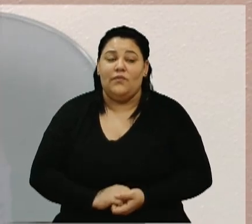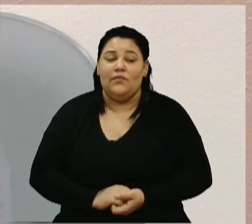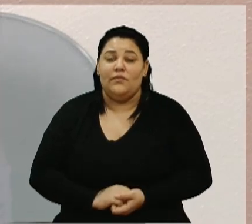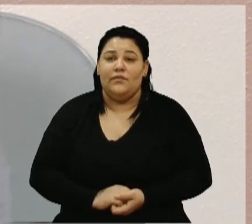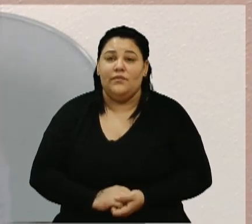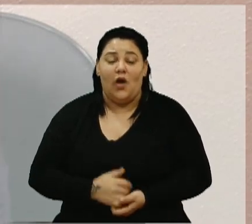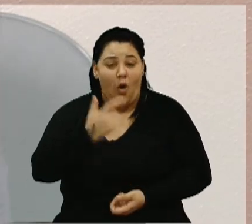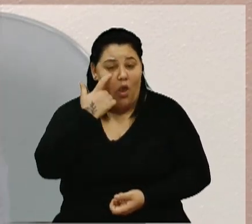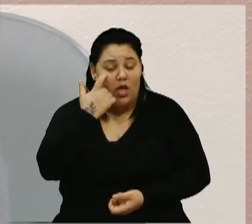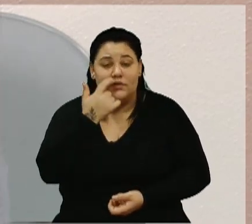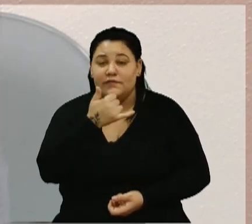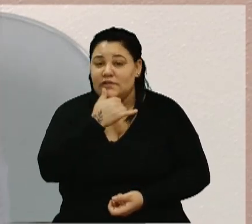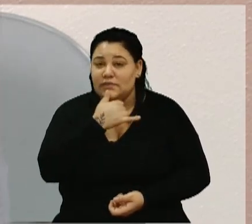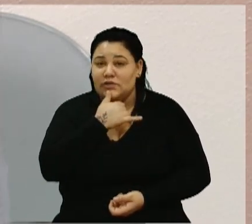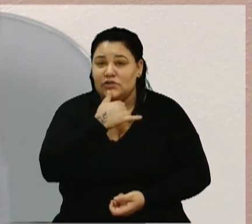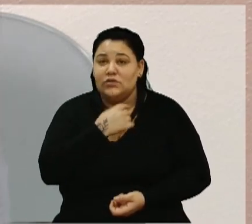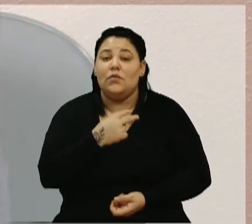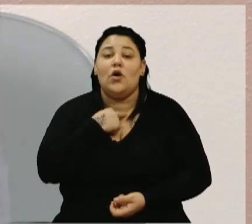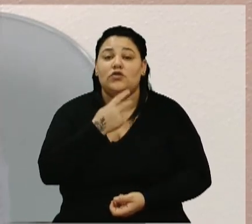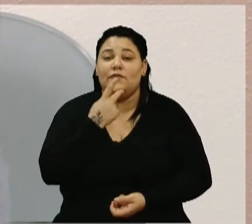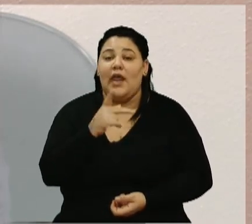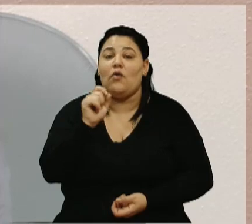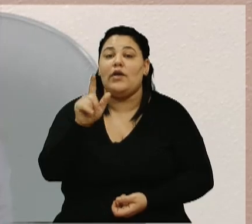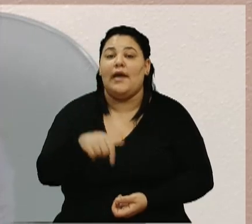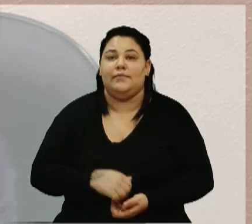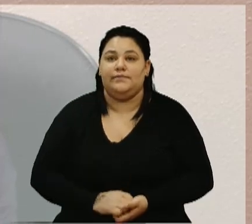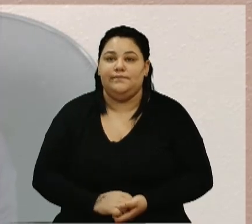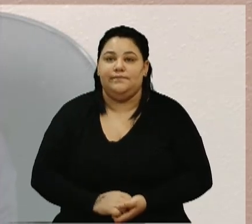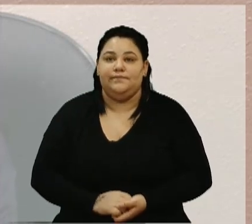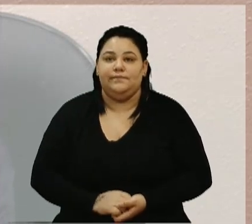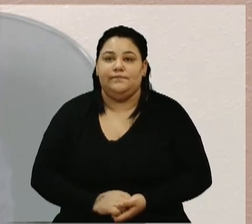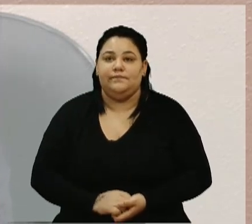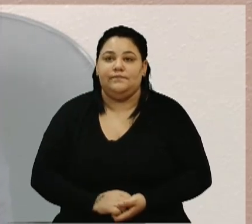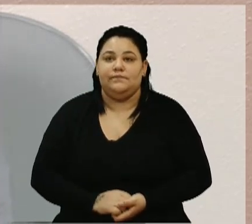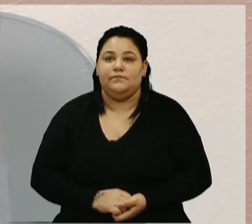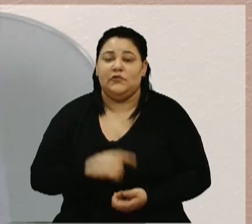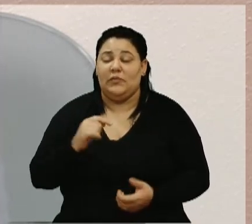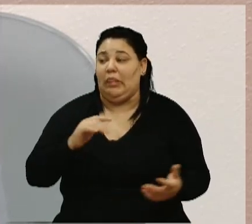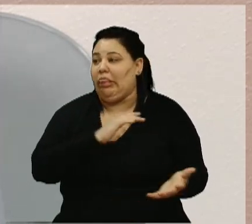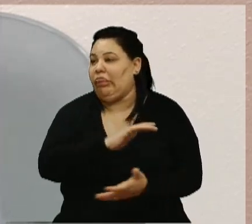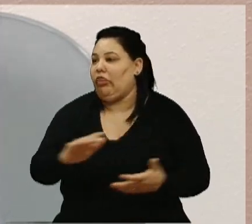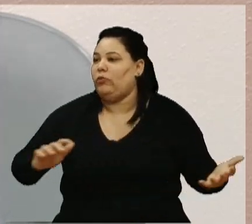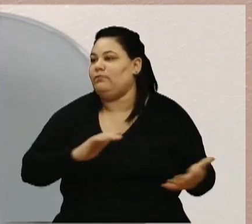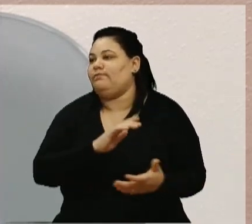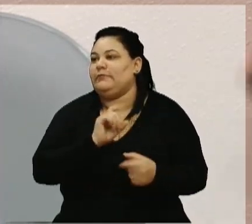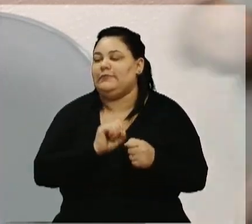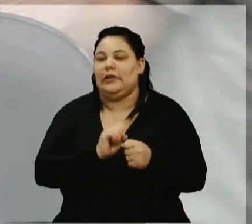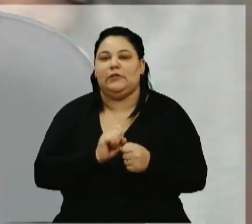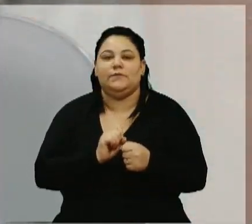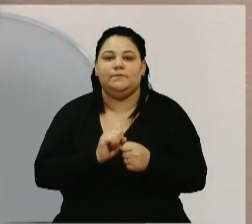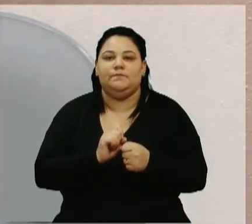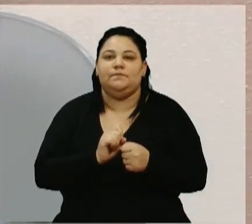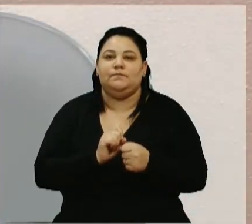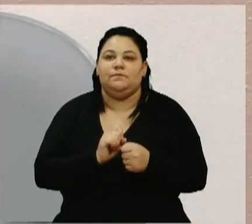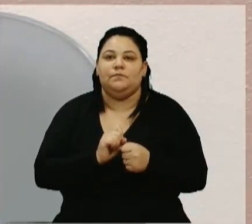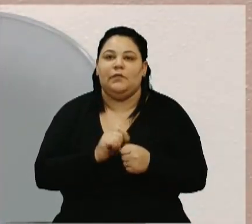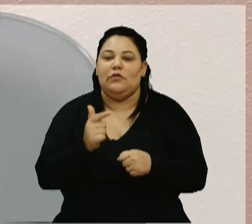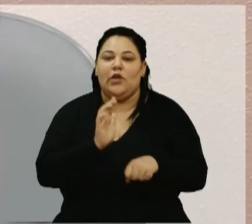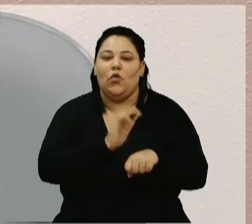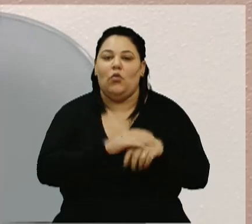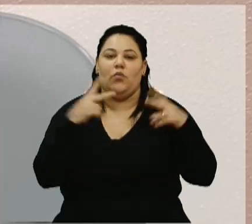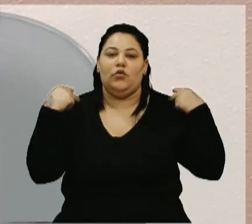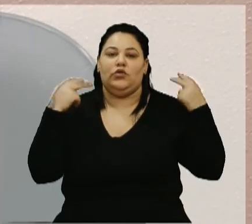Olha, infelizmente não dá para falar do que era. Mas foi um radicalismo que fizeram, sem eles ter culpa nenhuma. Então fique